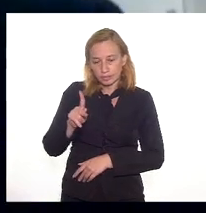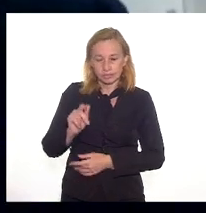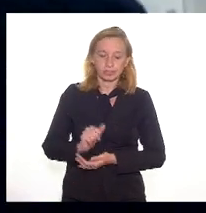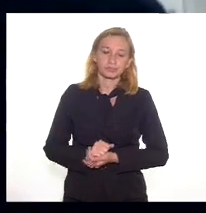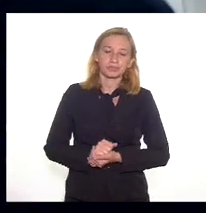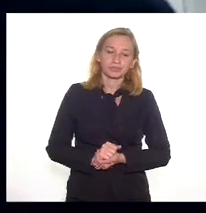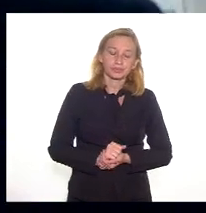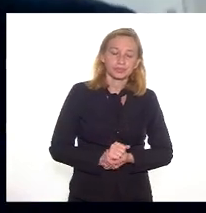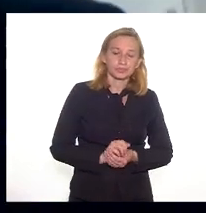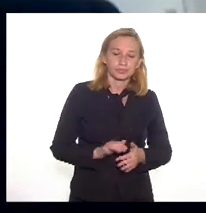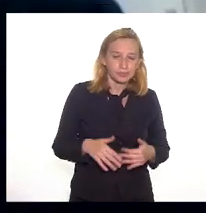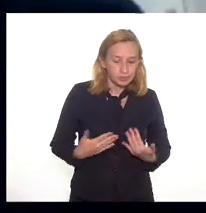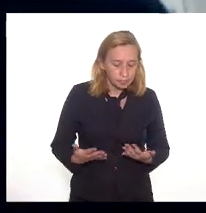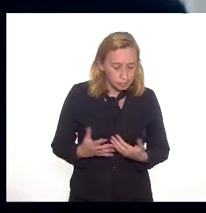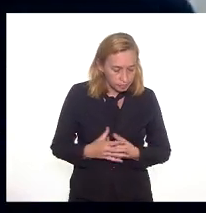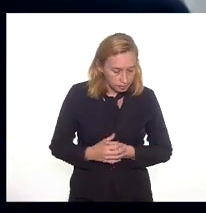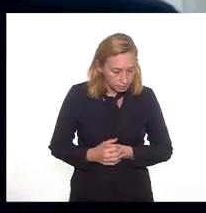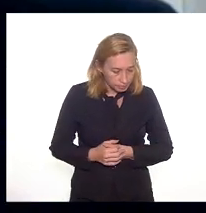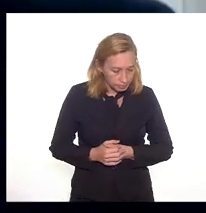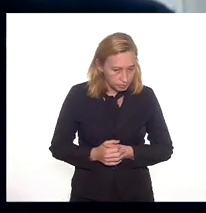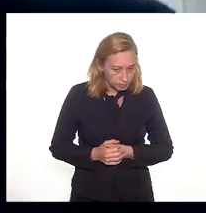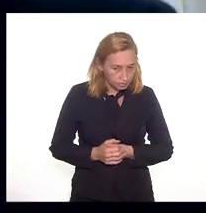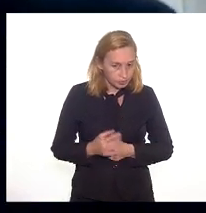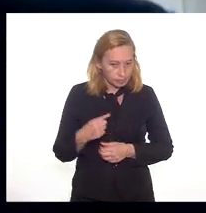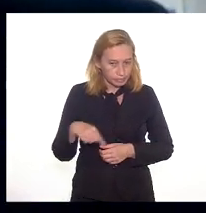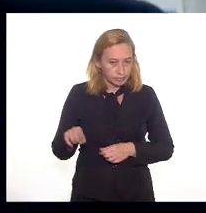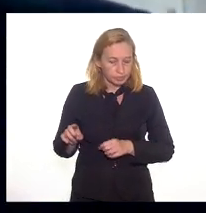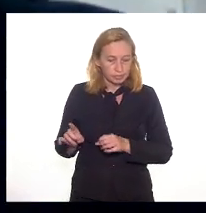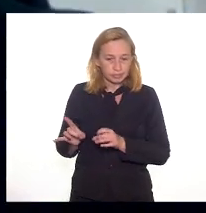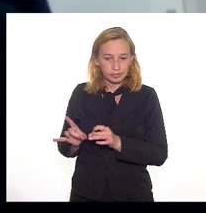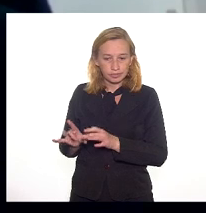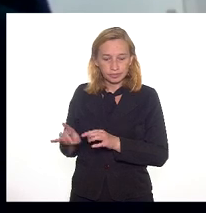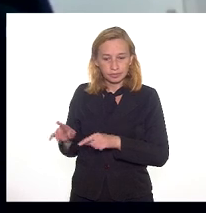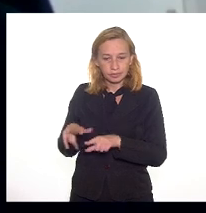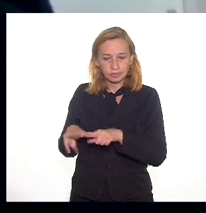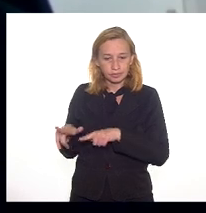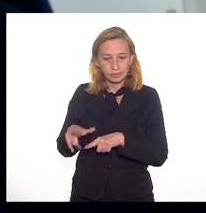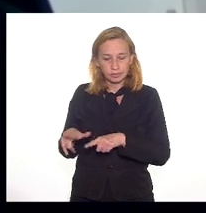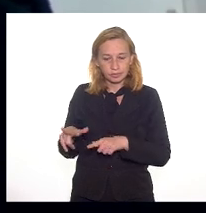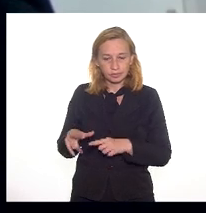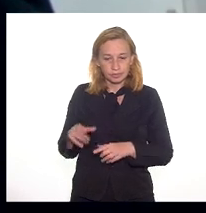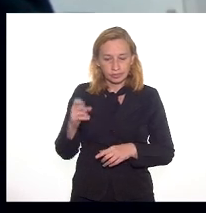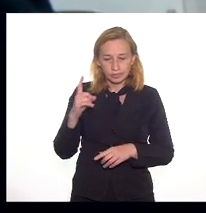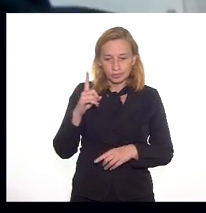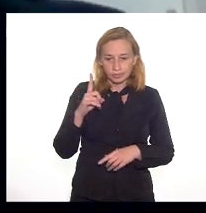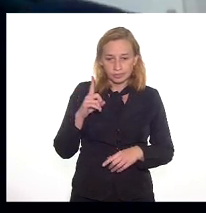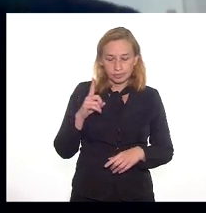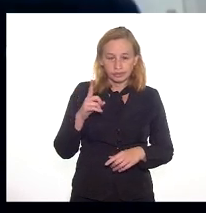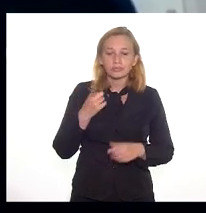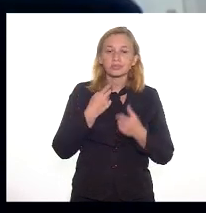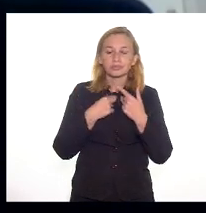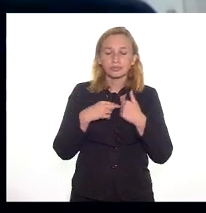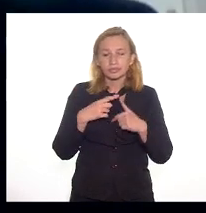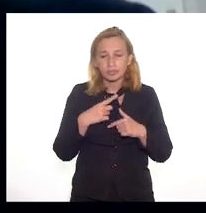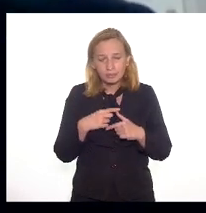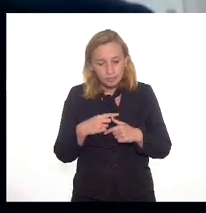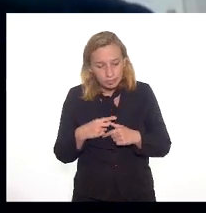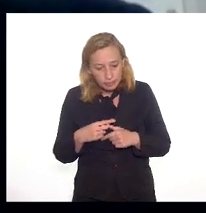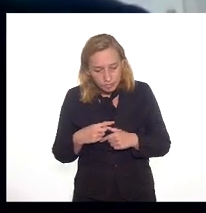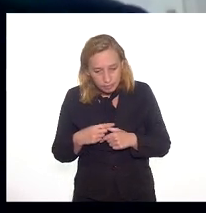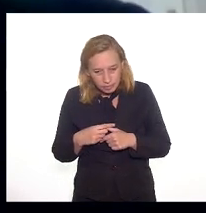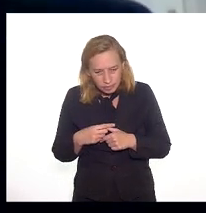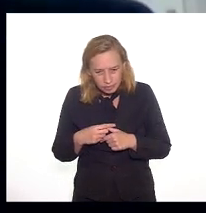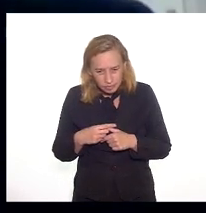Então, quando a gente está indo para o mercado, a gente está indo com a expectativa de que o que foi discutido pela política